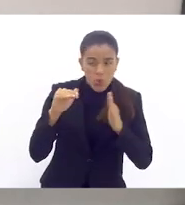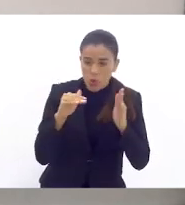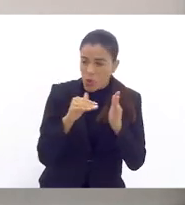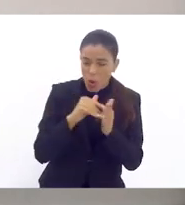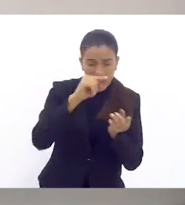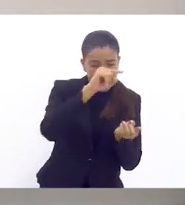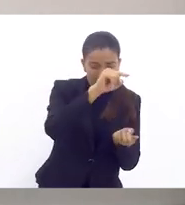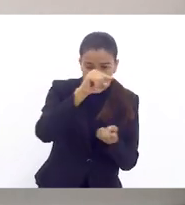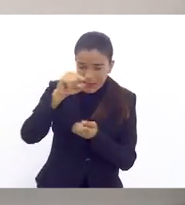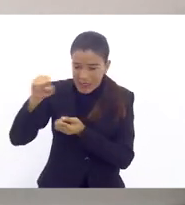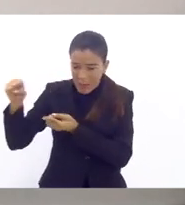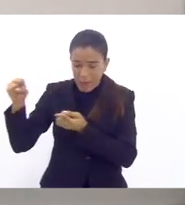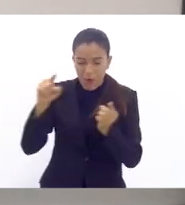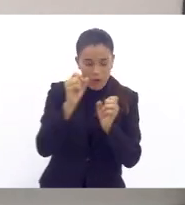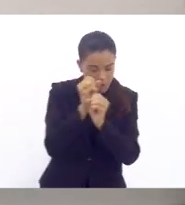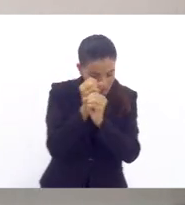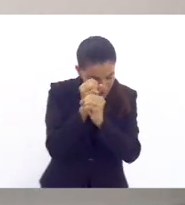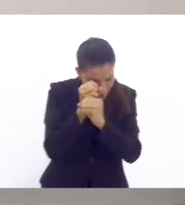analisadas, elas foram